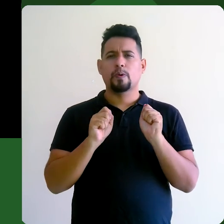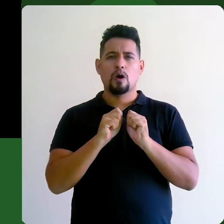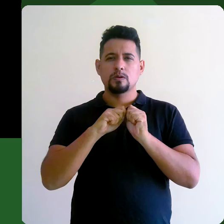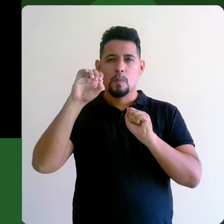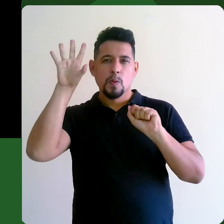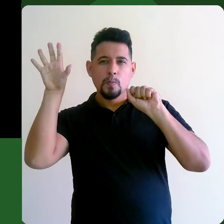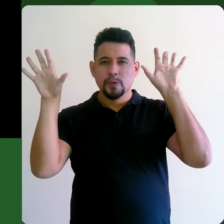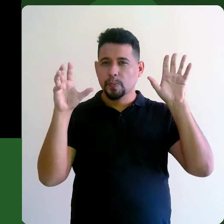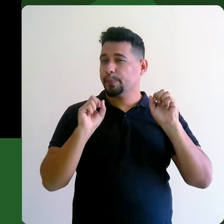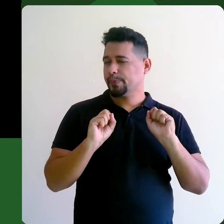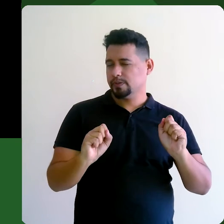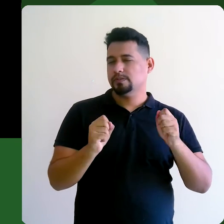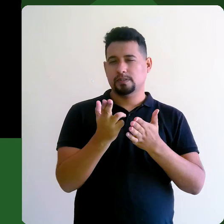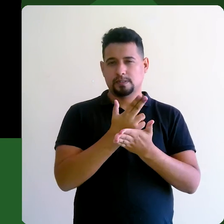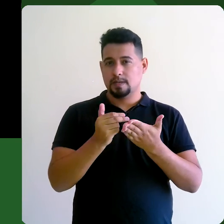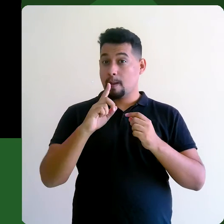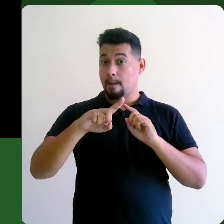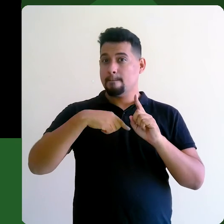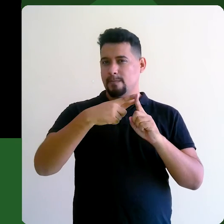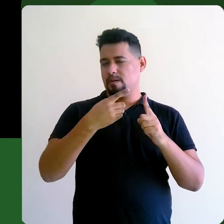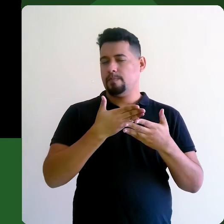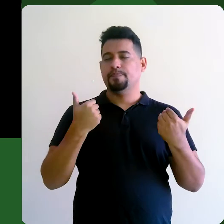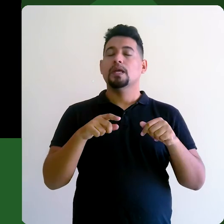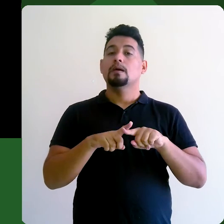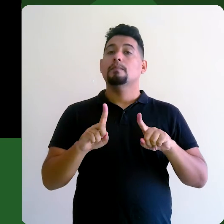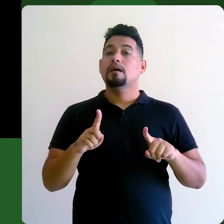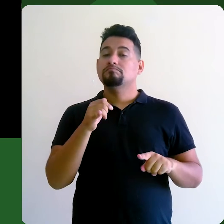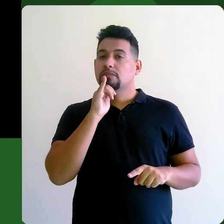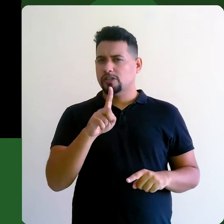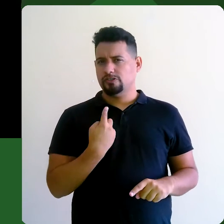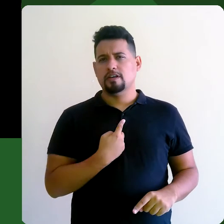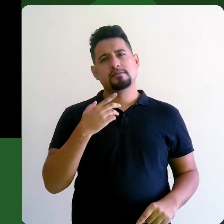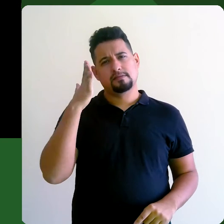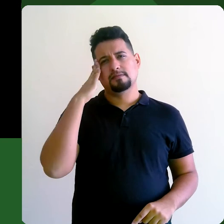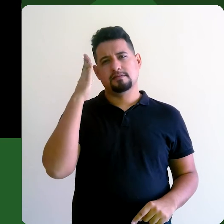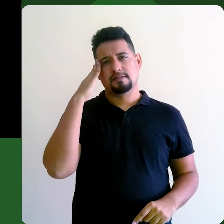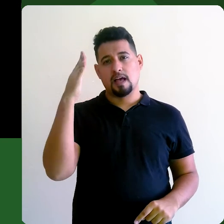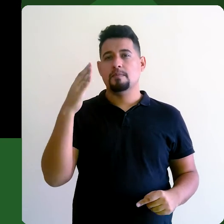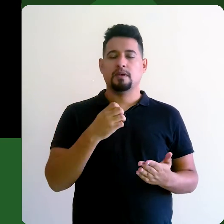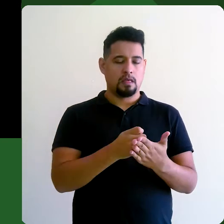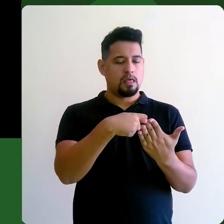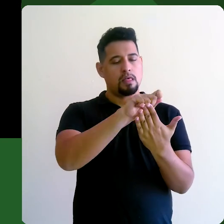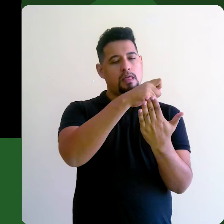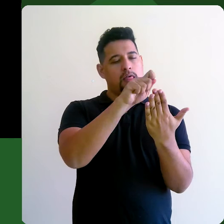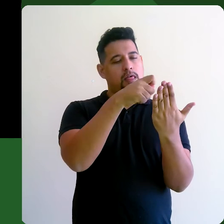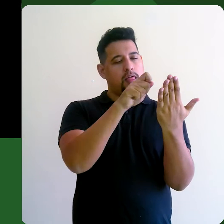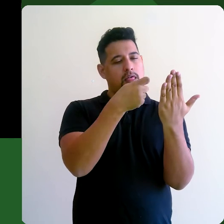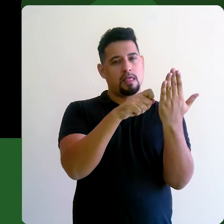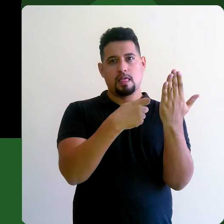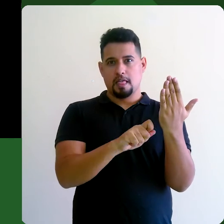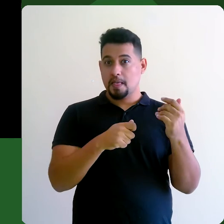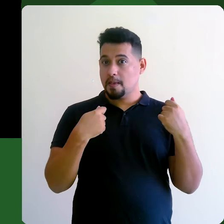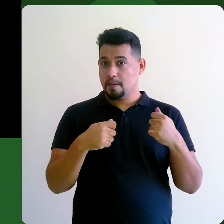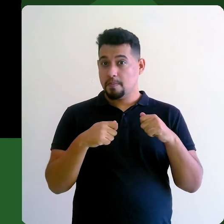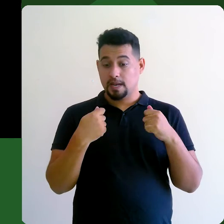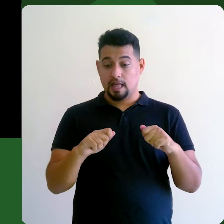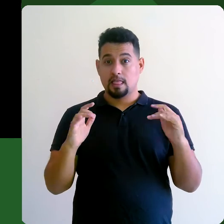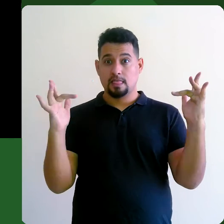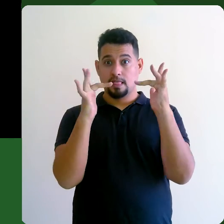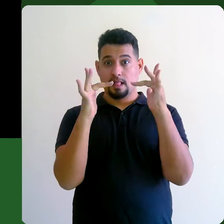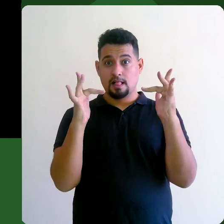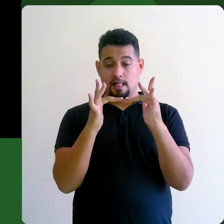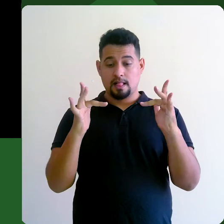mais volumoso, então a gente pode extravasar um pouquinho aqui. Então, feito isso, nós sabemos, né, então que o croquis vai ter